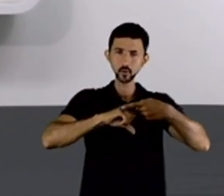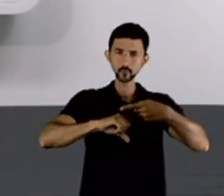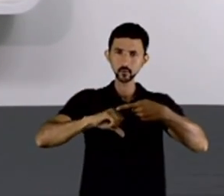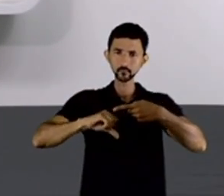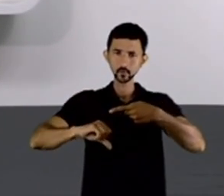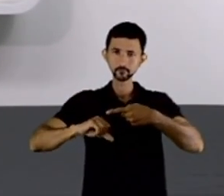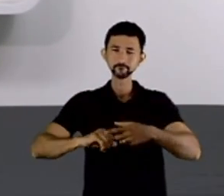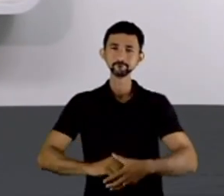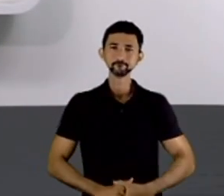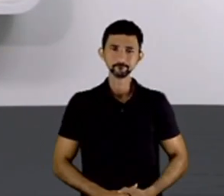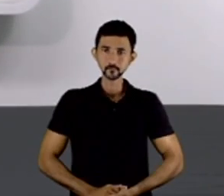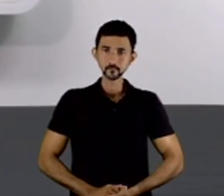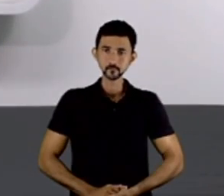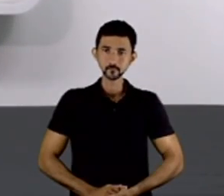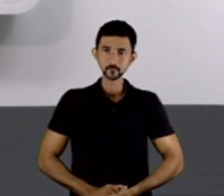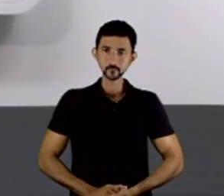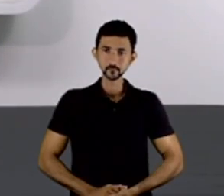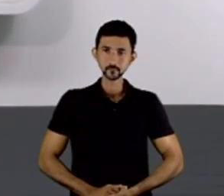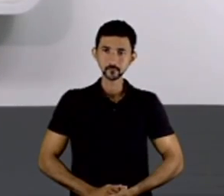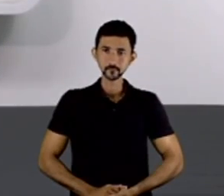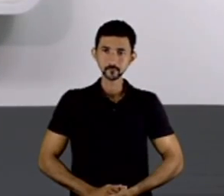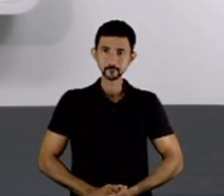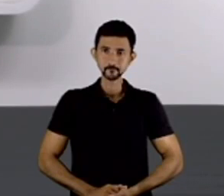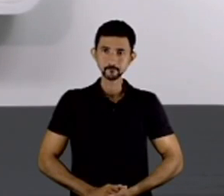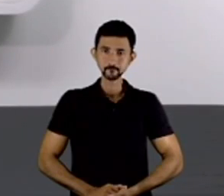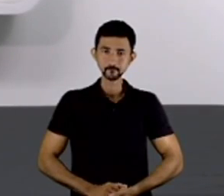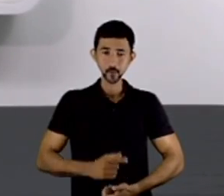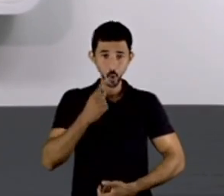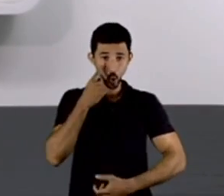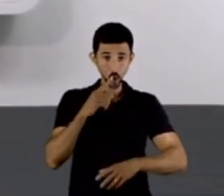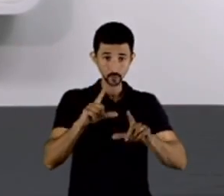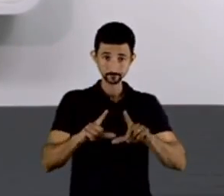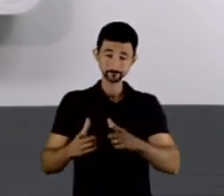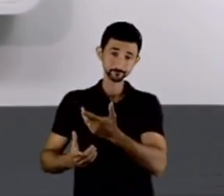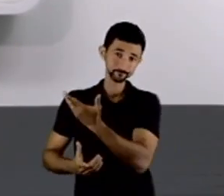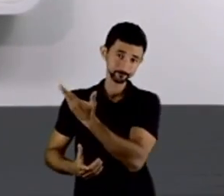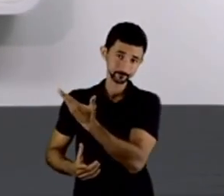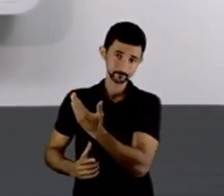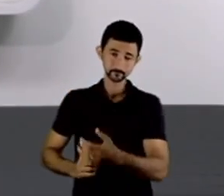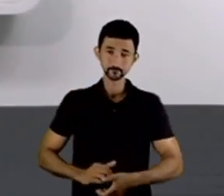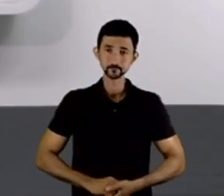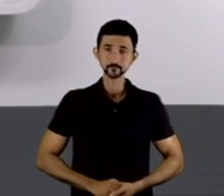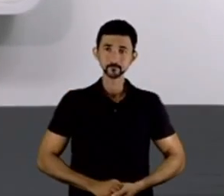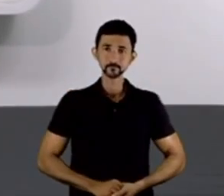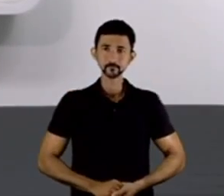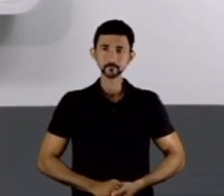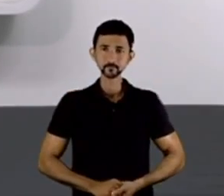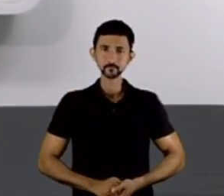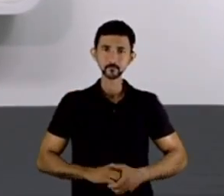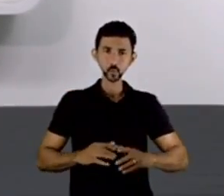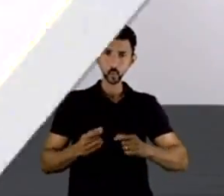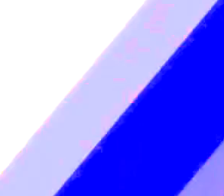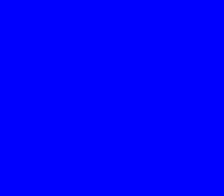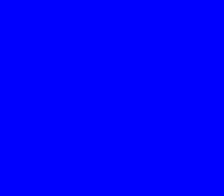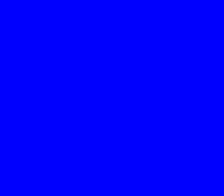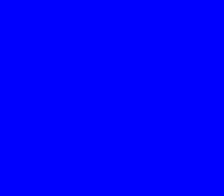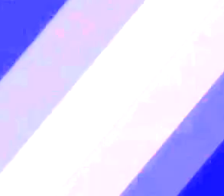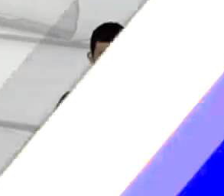no denominador. Ou seja, acompanha comigo na tela. Então, tudo isso que a gente